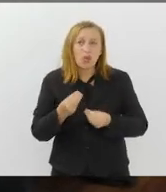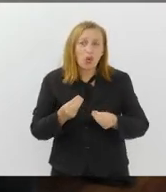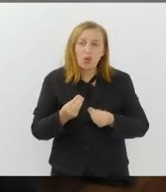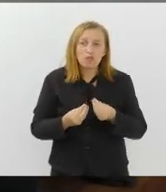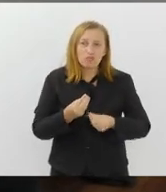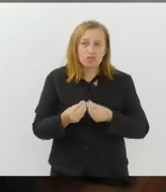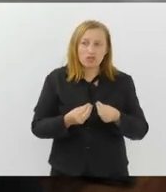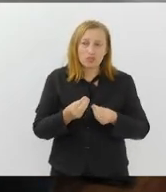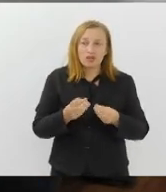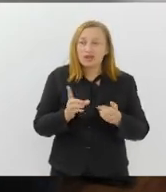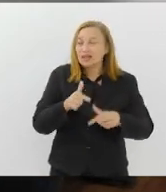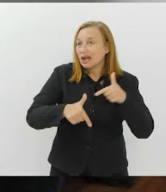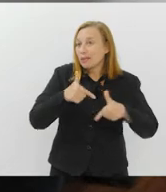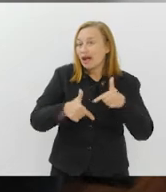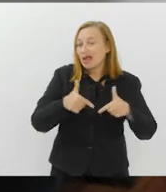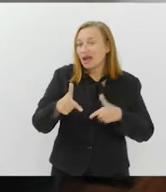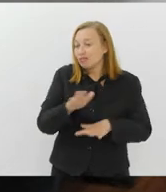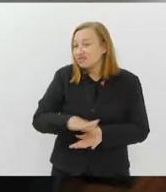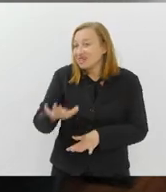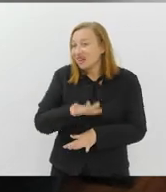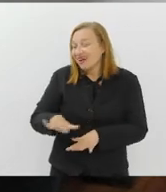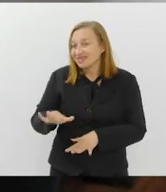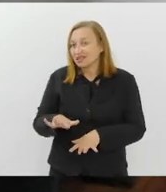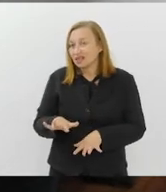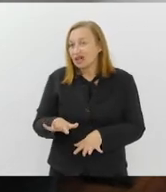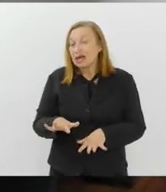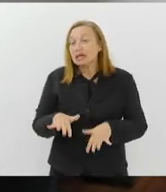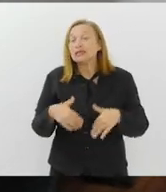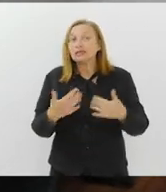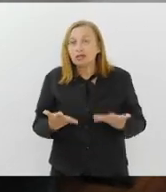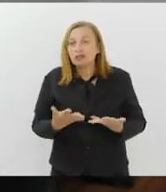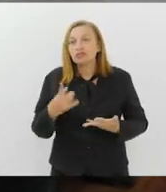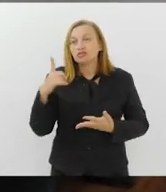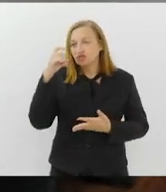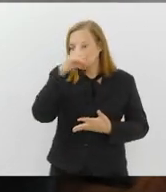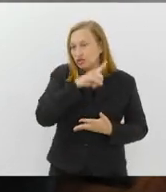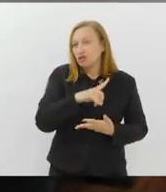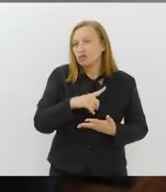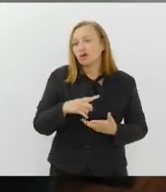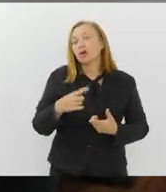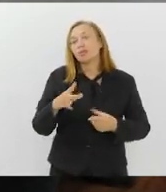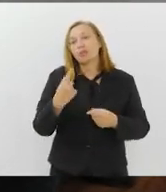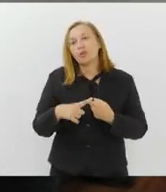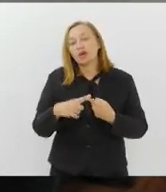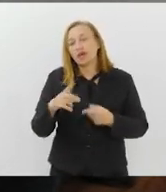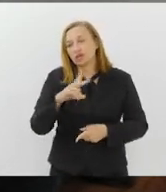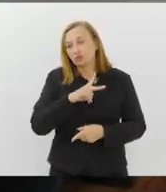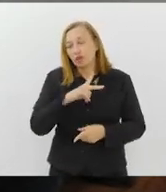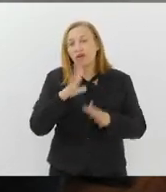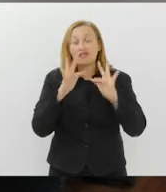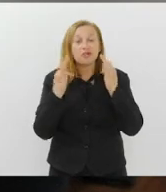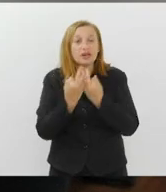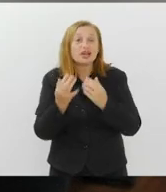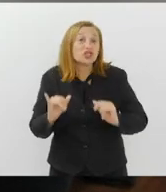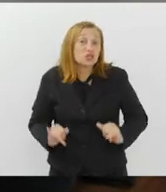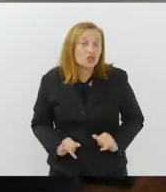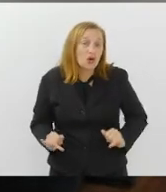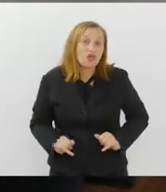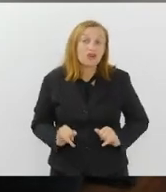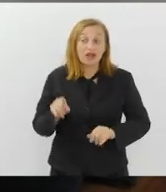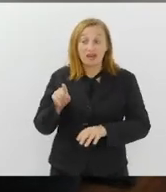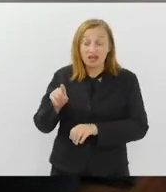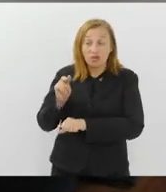essa regressão, por consequência, ela esbarra nas próprias famílias, né? Os pais, que são os